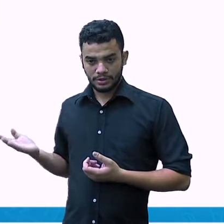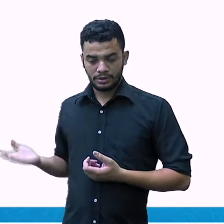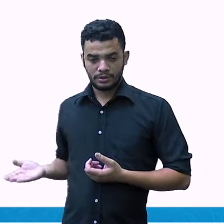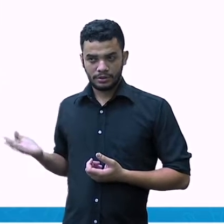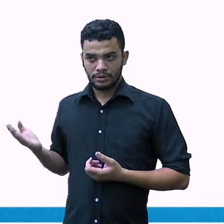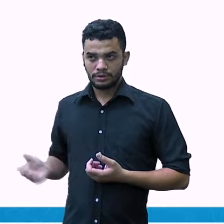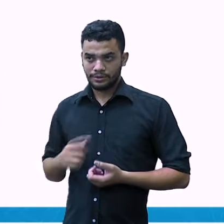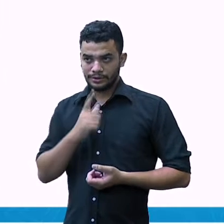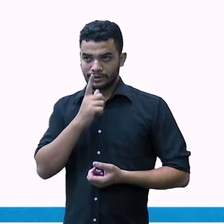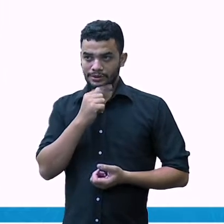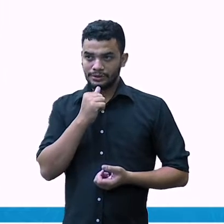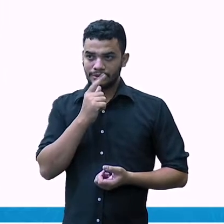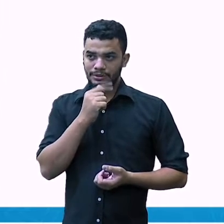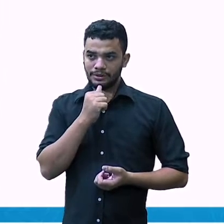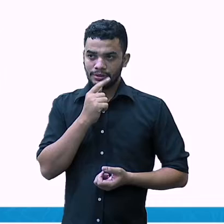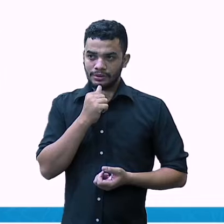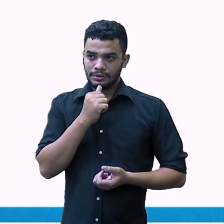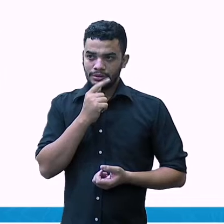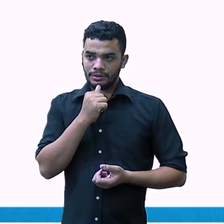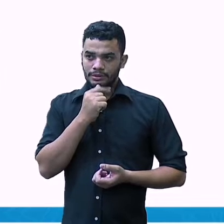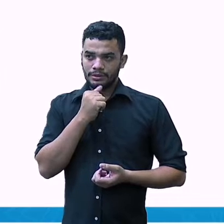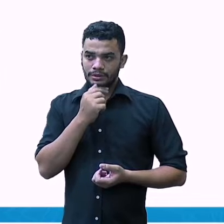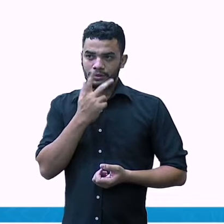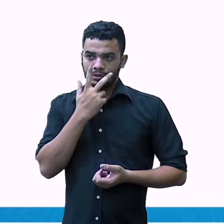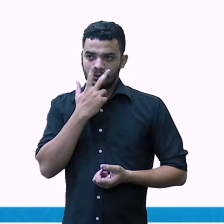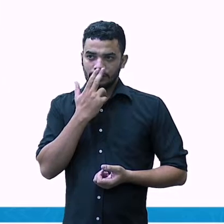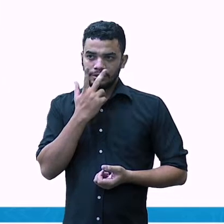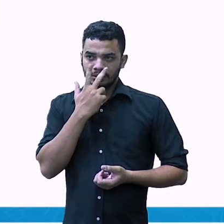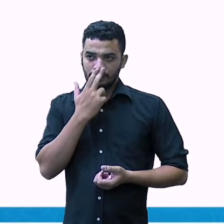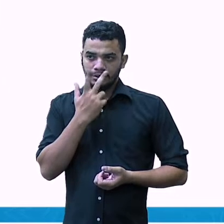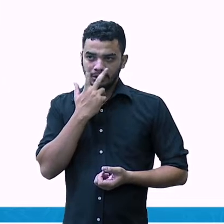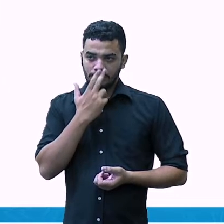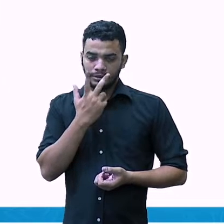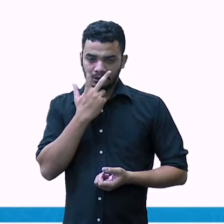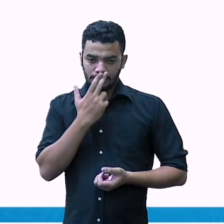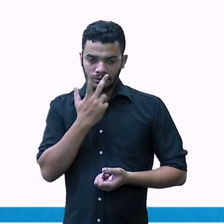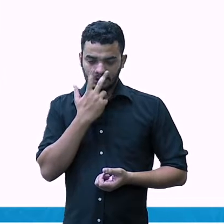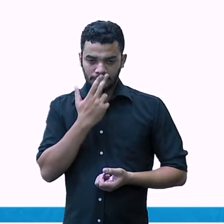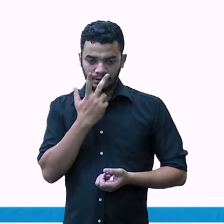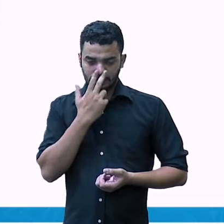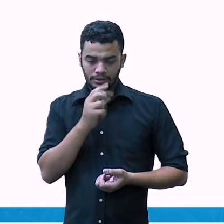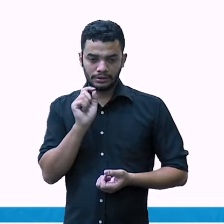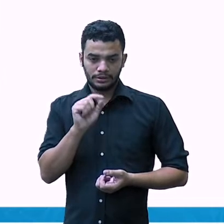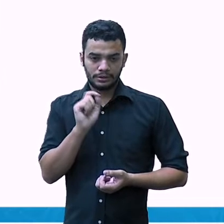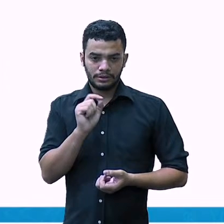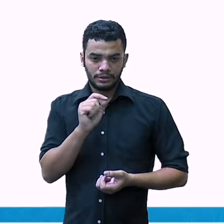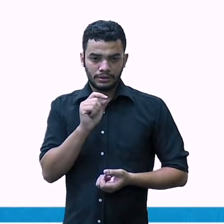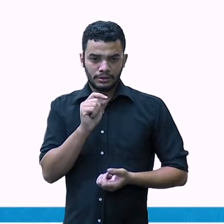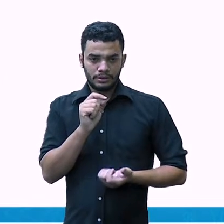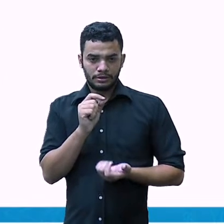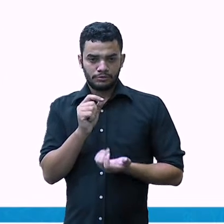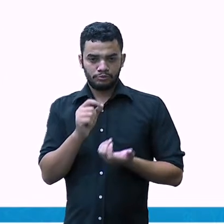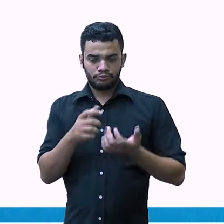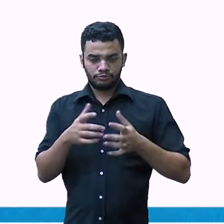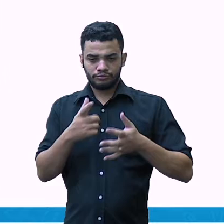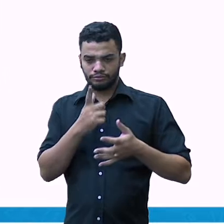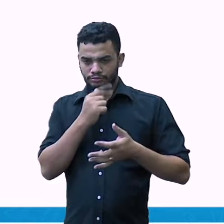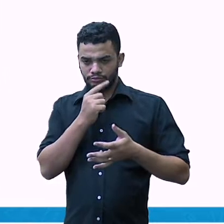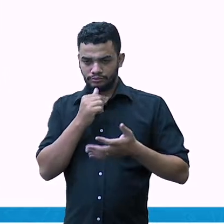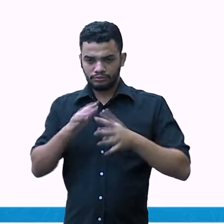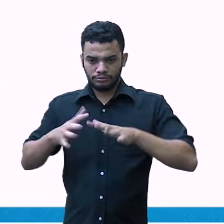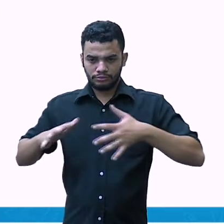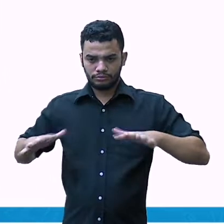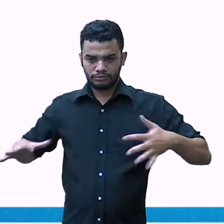deste rio e temos também a parte do mar, né, do oceano, onde as embarcações